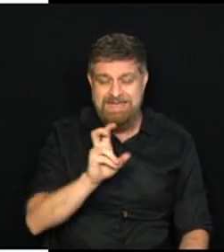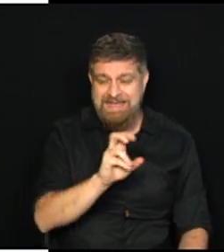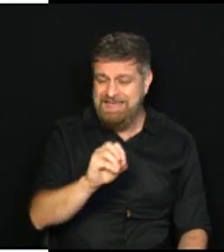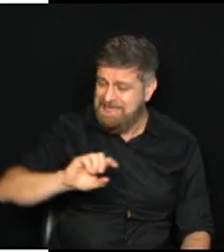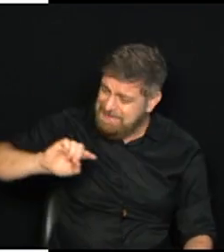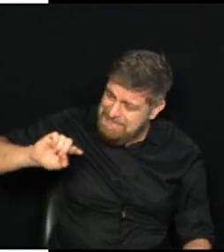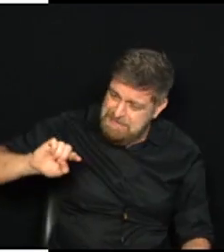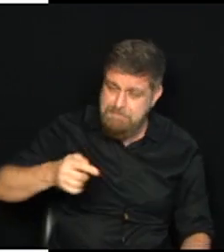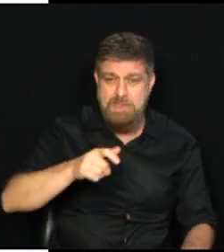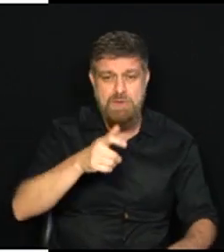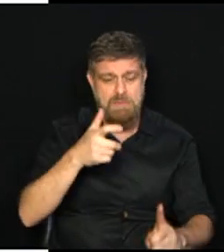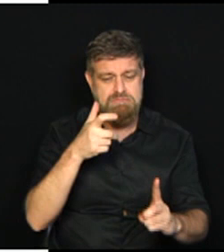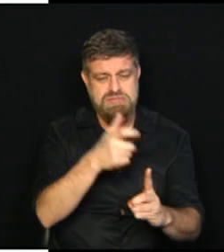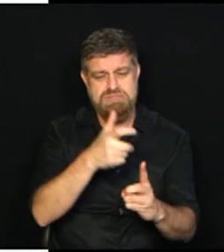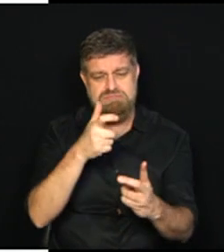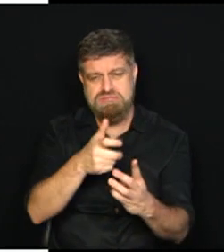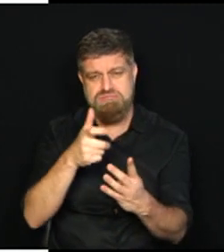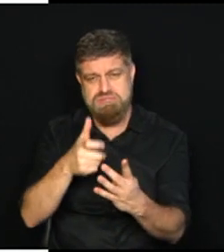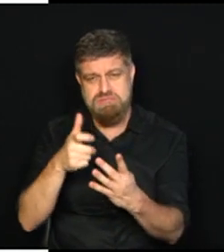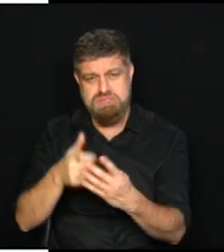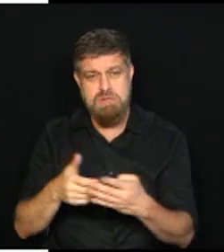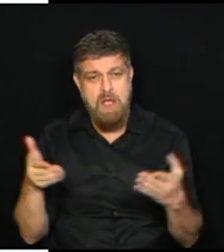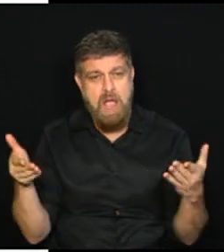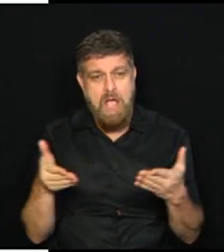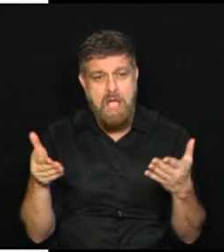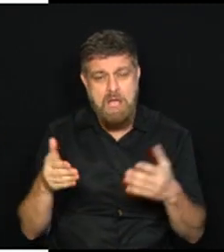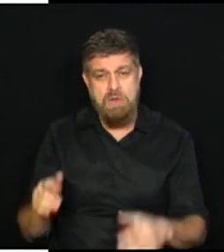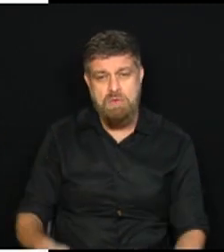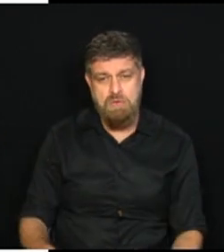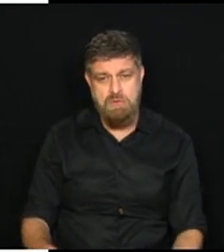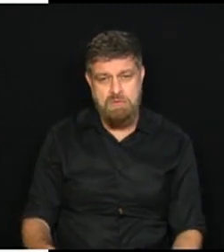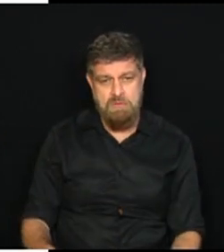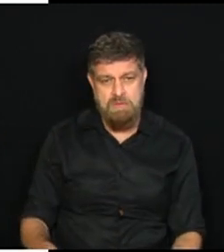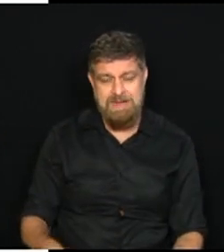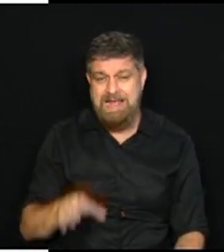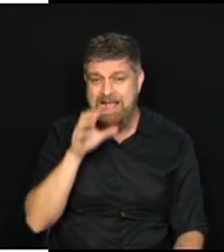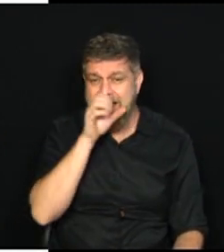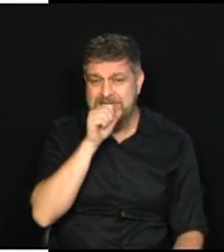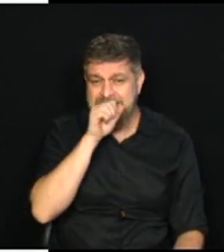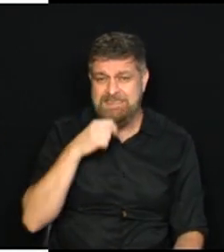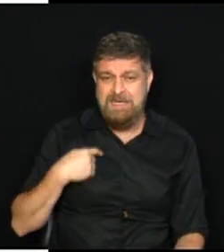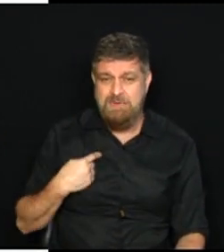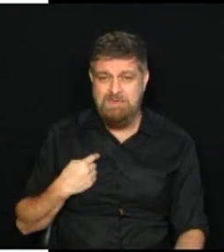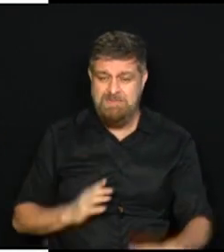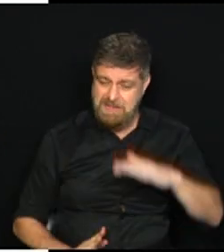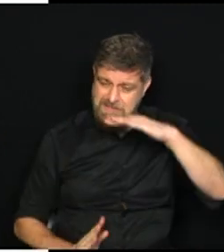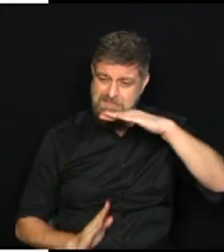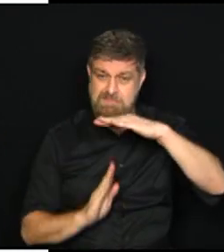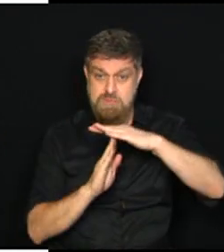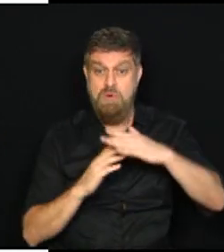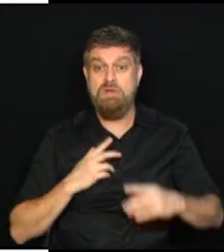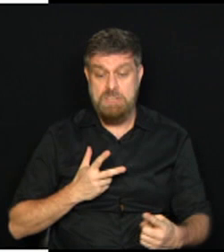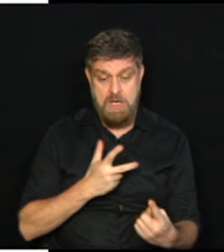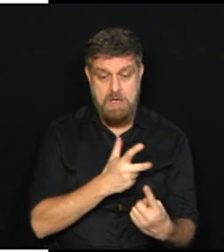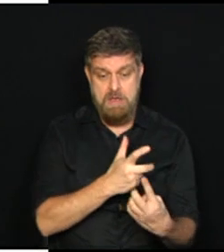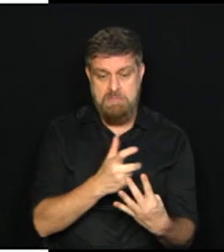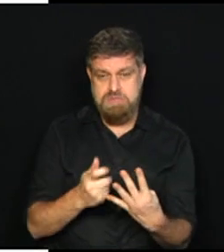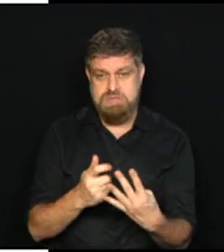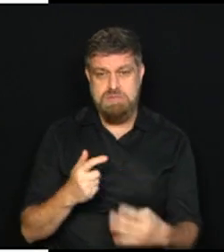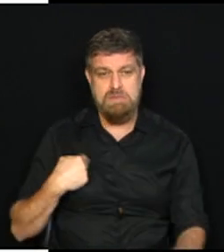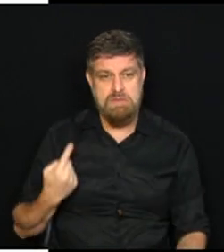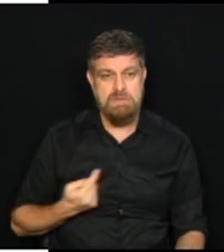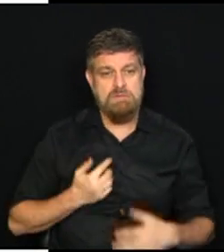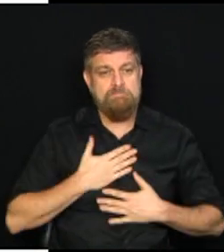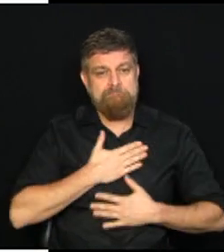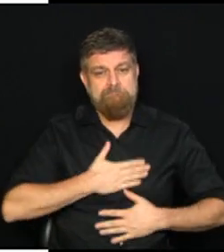doses e agora, né, esse sábado foi um novo recorde de vacinados e ultrapassamos